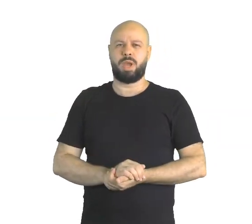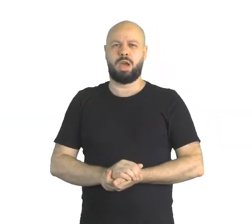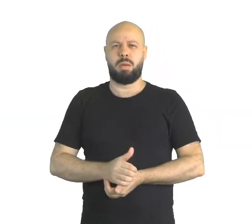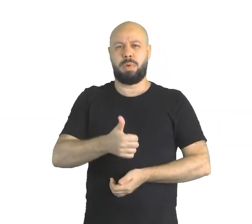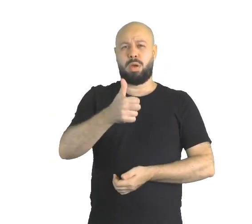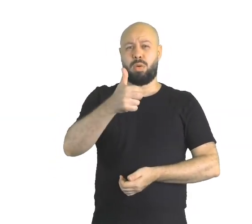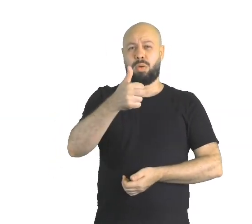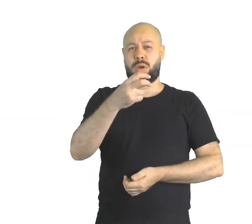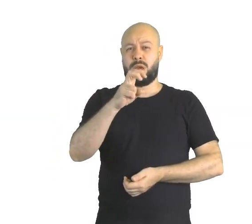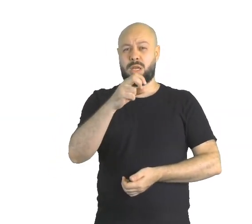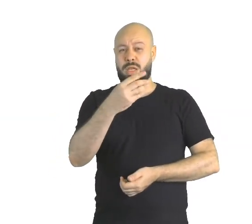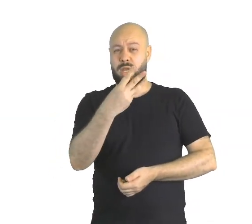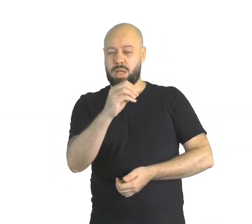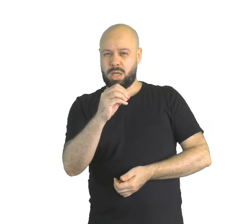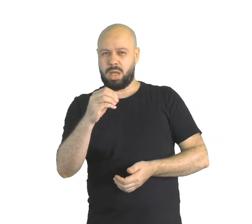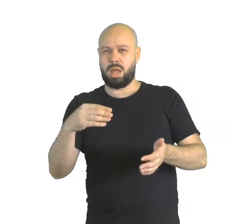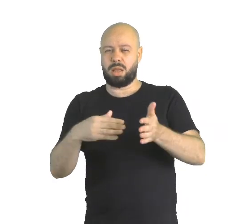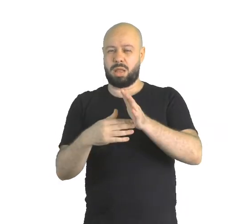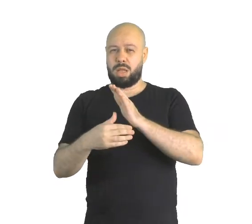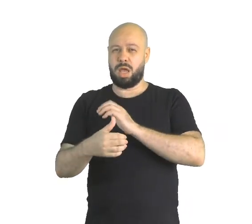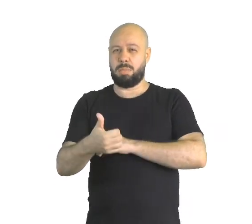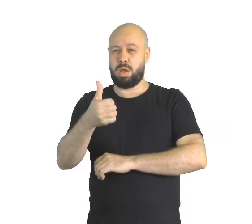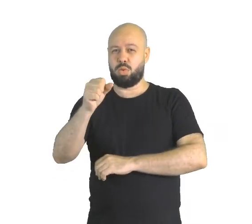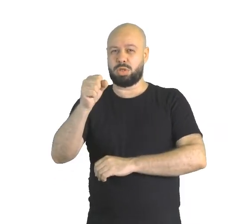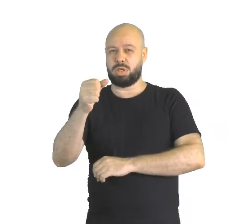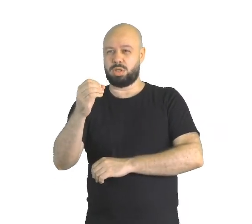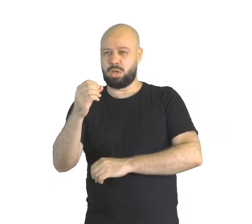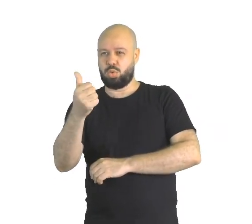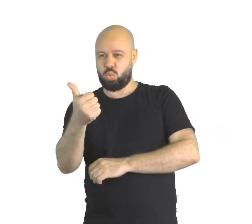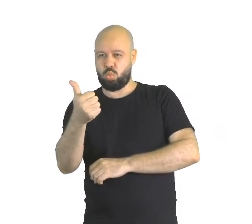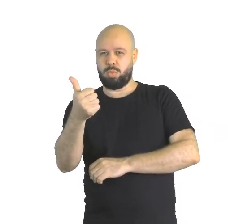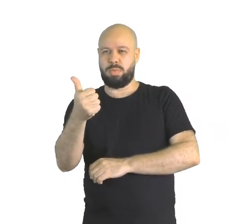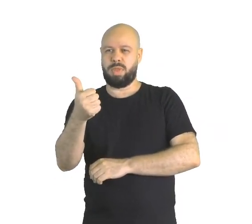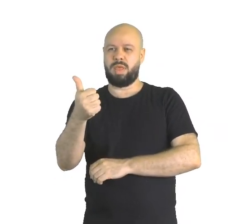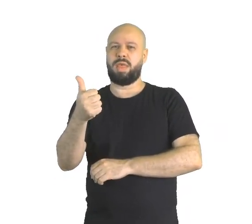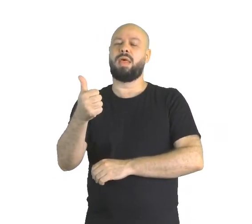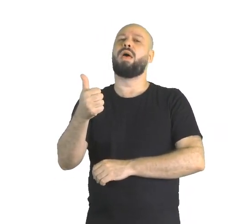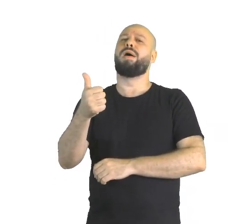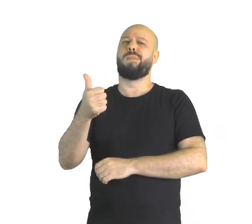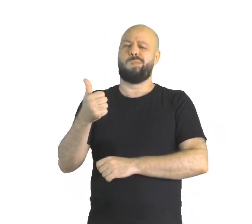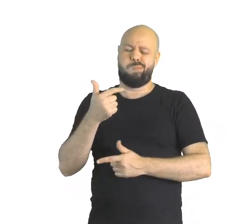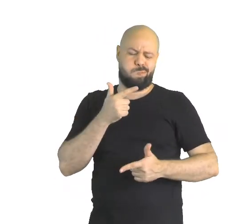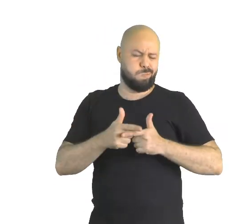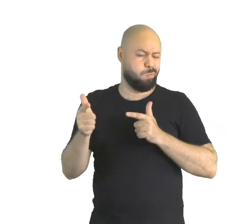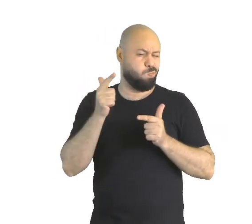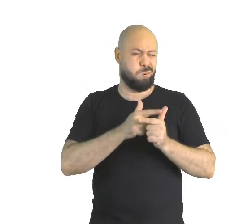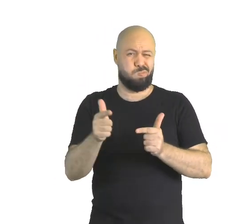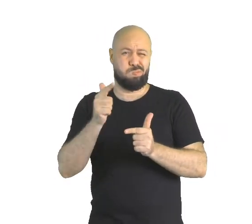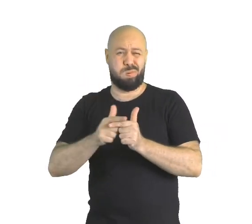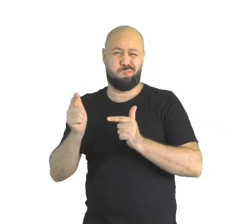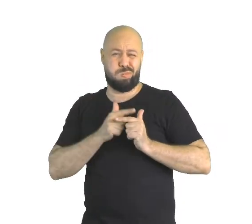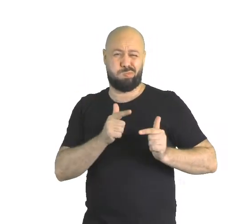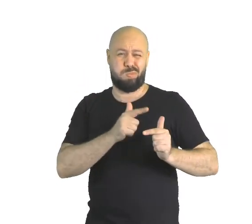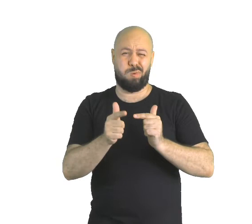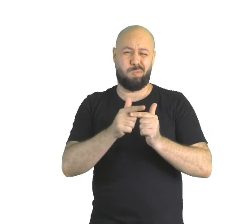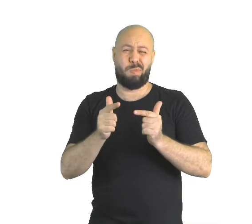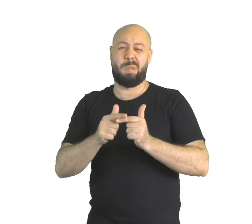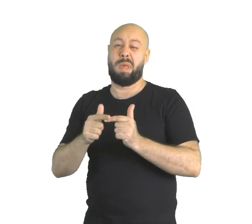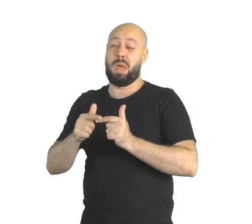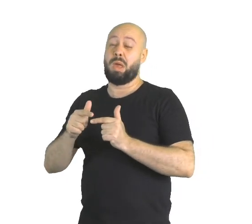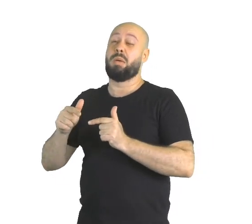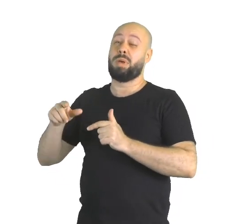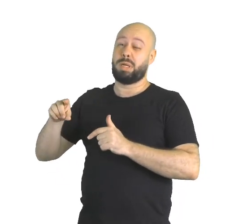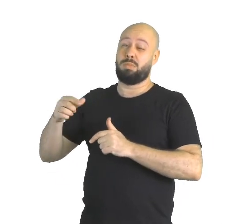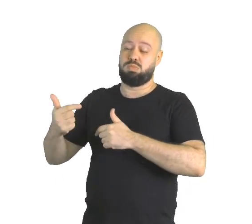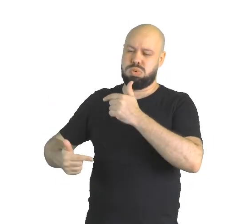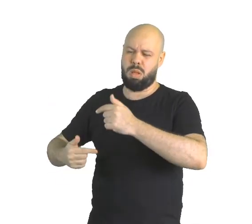a 1801, nós tivemos muitos problemas com os povos indígenas, muitas